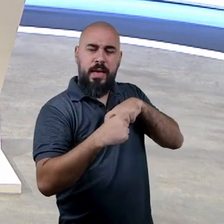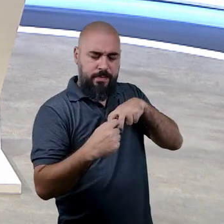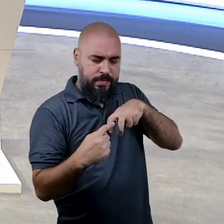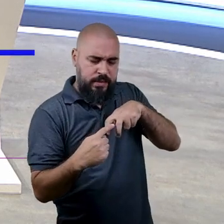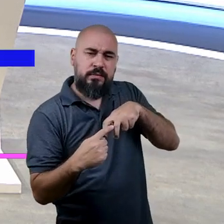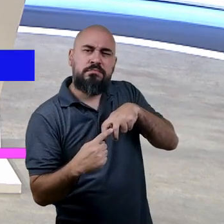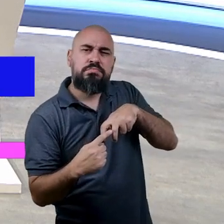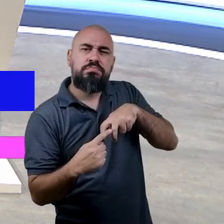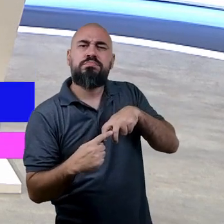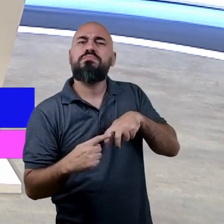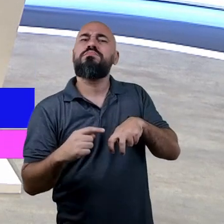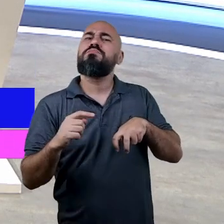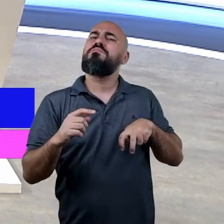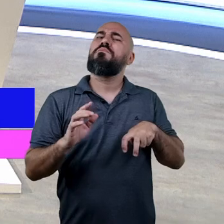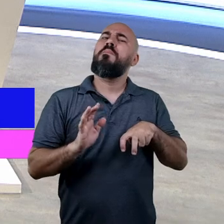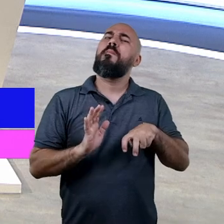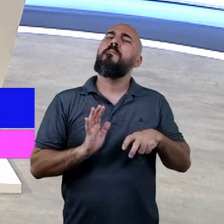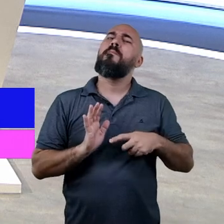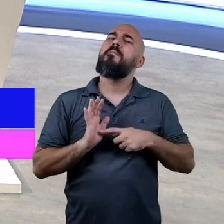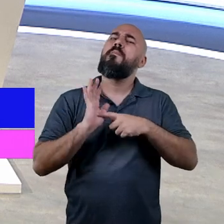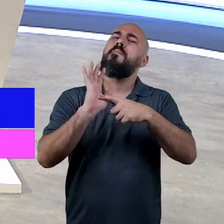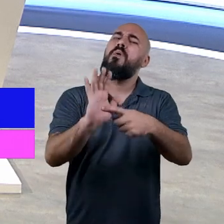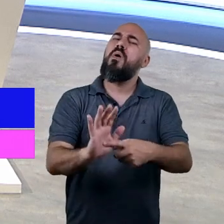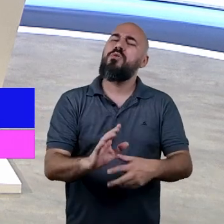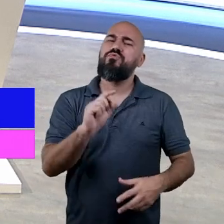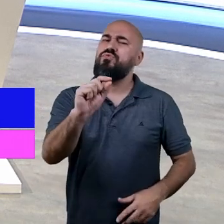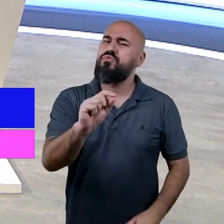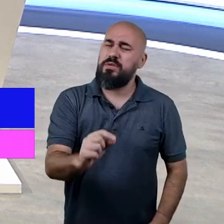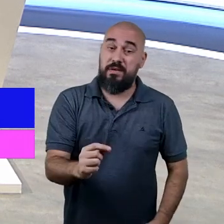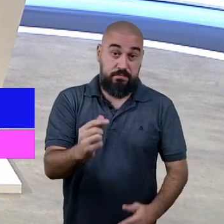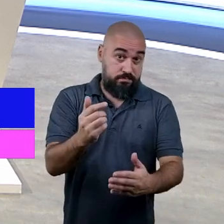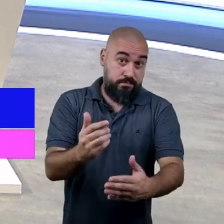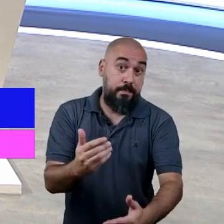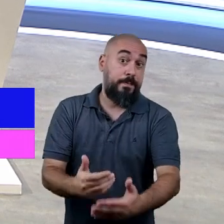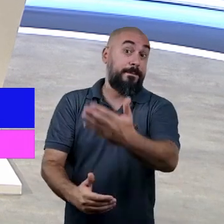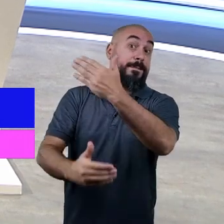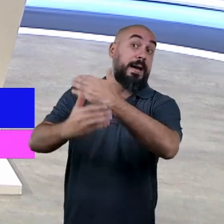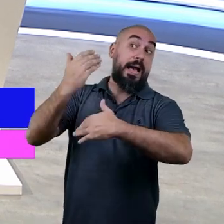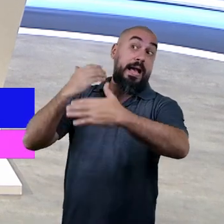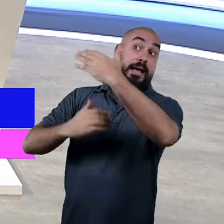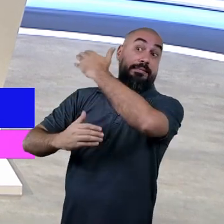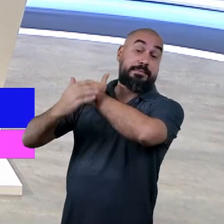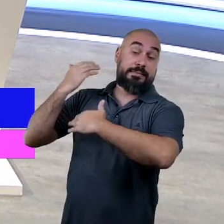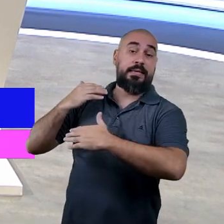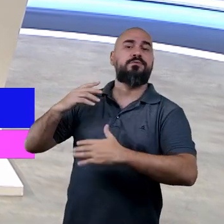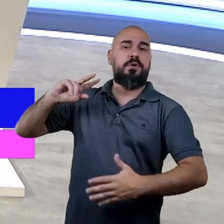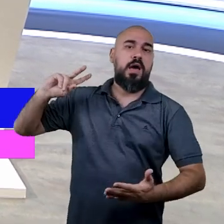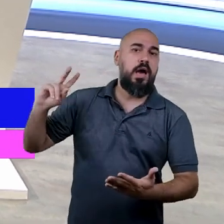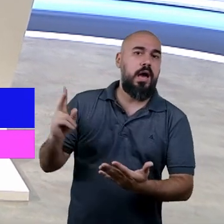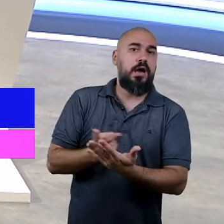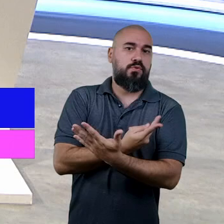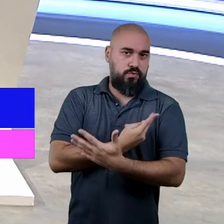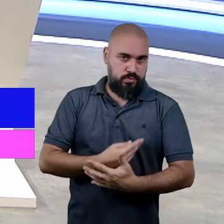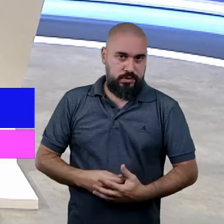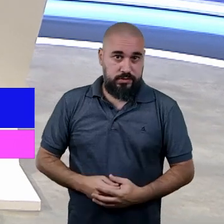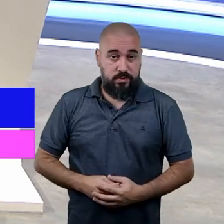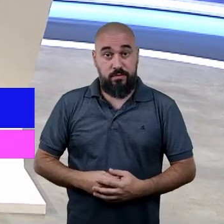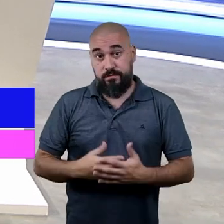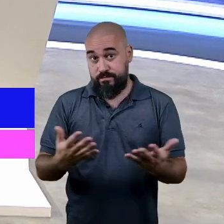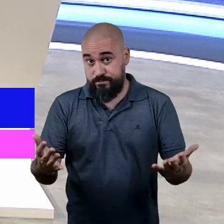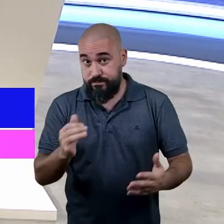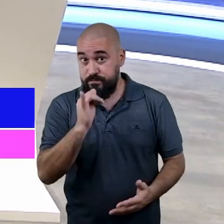nos levando para algo que já aconteceu no passado, como o fato